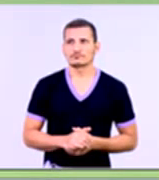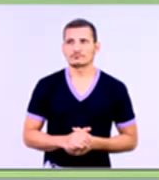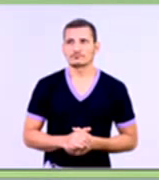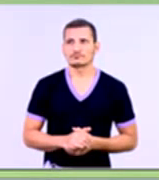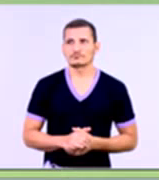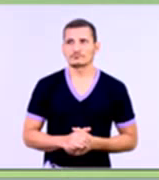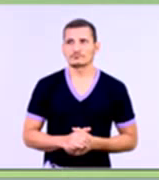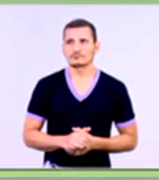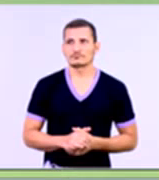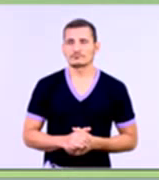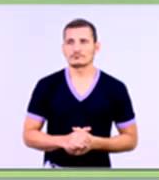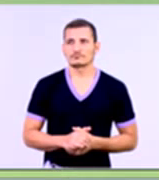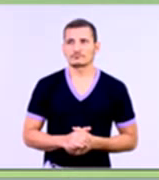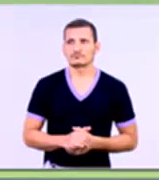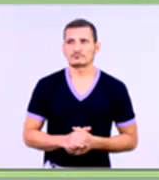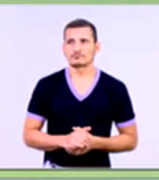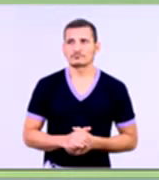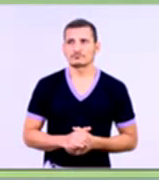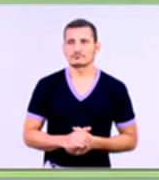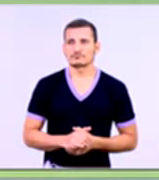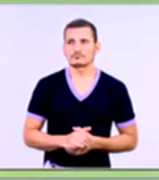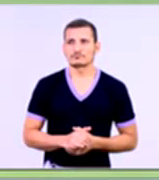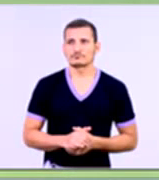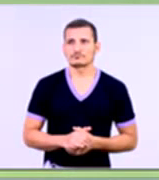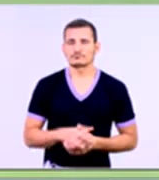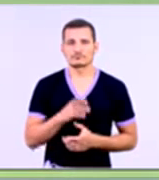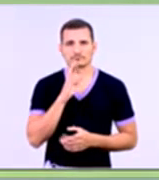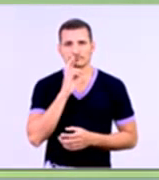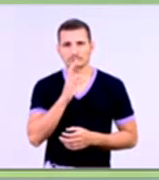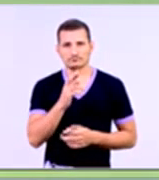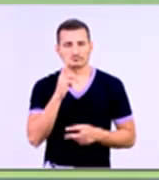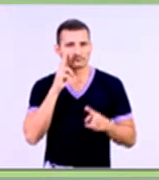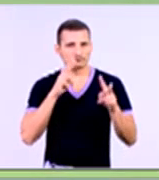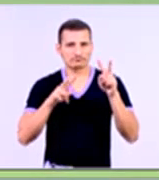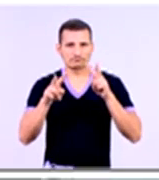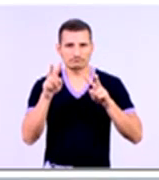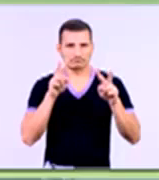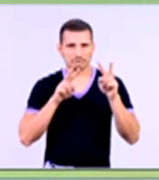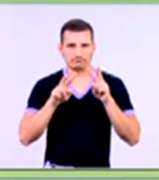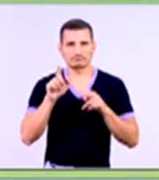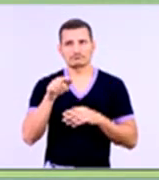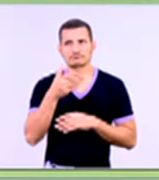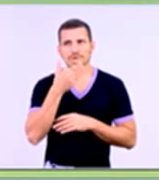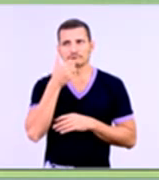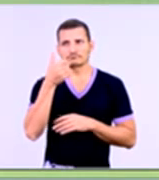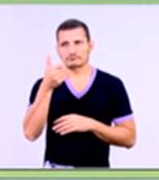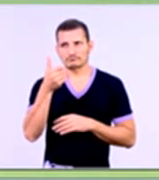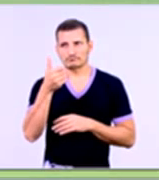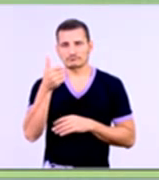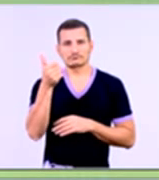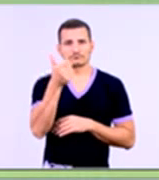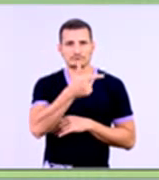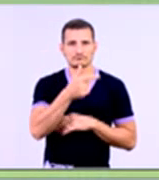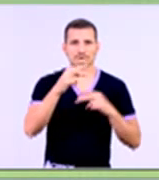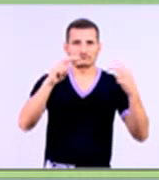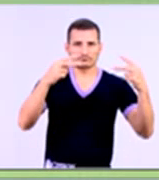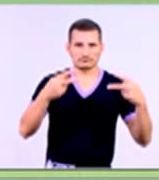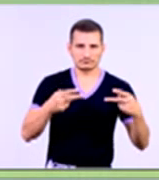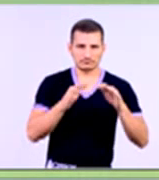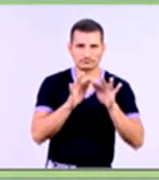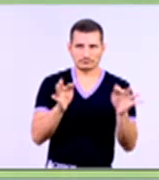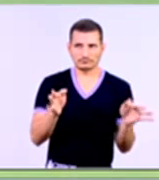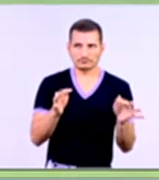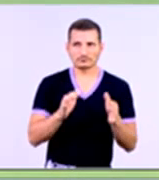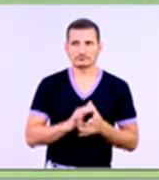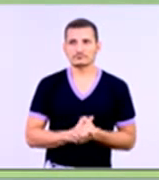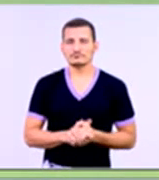forma, bem simples. Então, o resultado visual é incomparavelmente melhor do que com HTML simples. E as